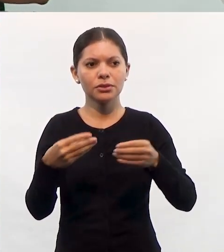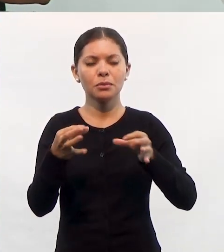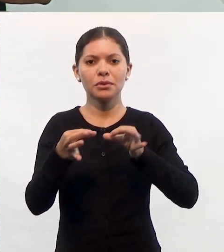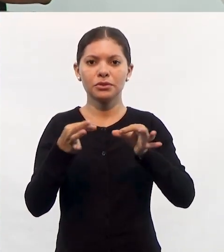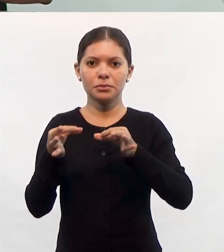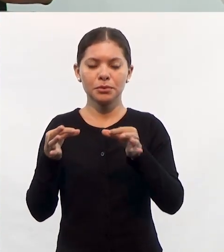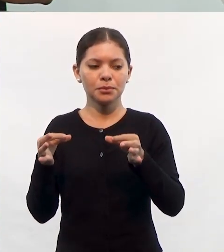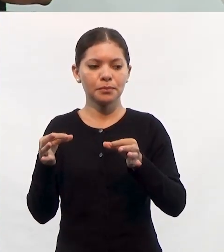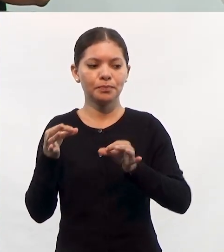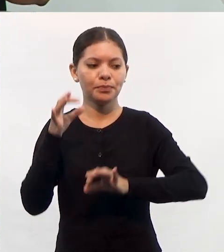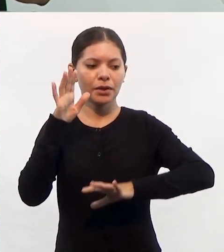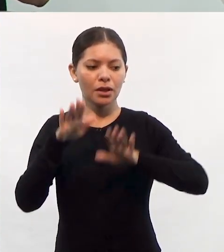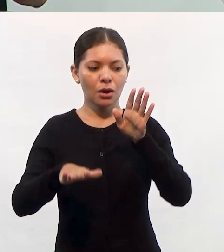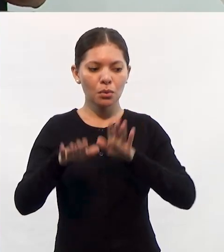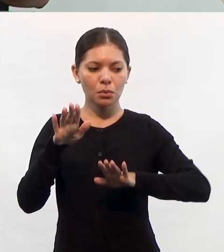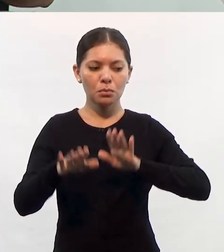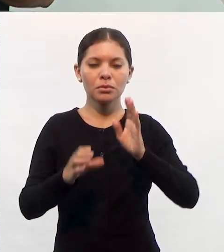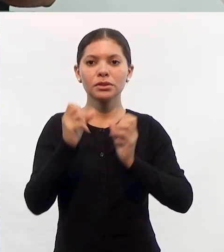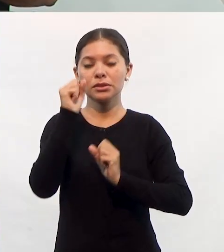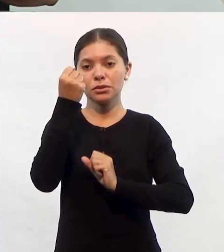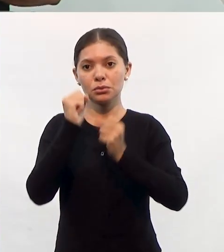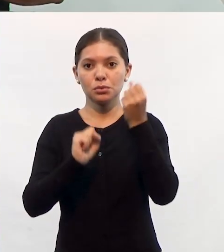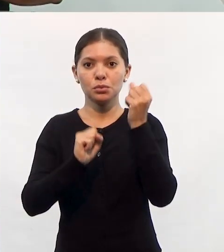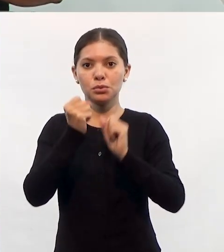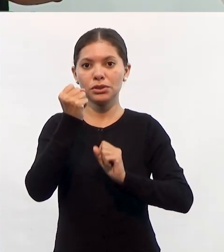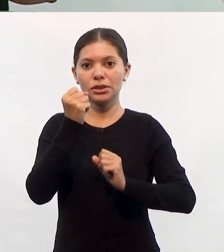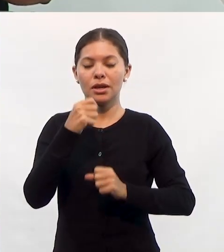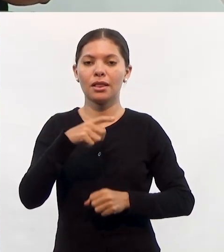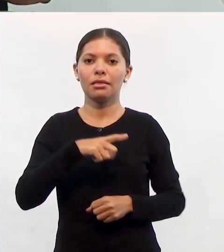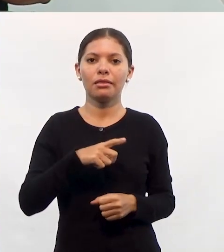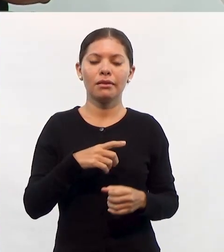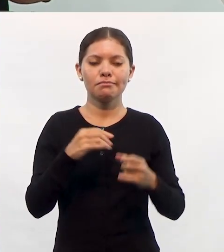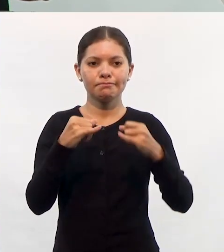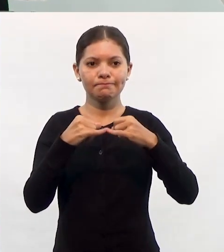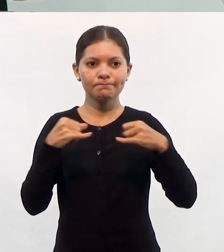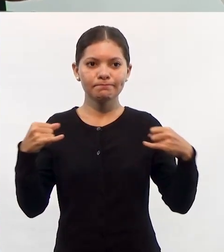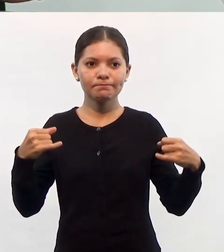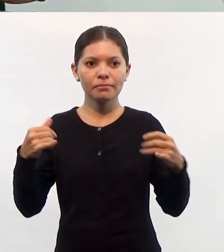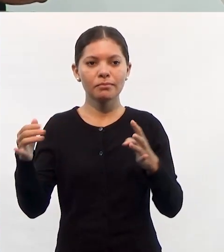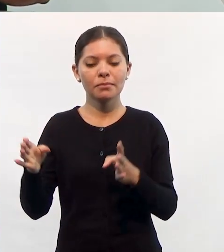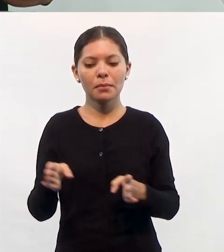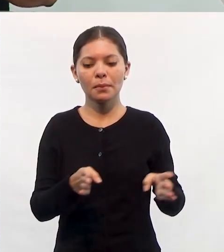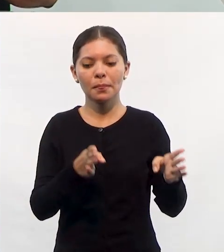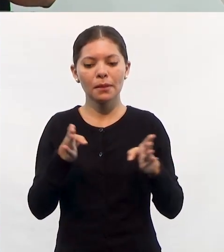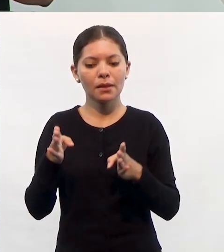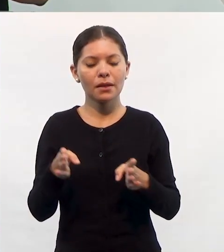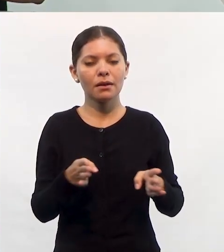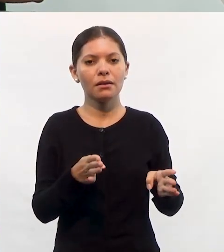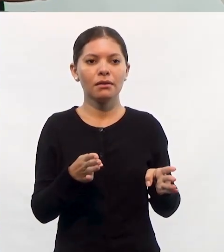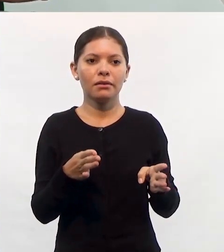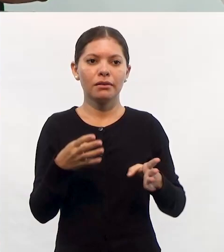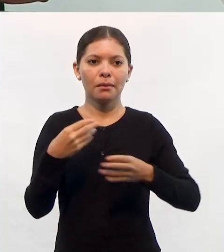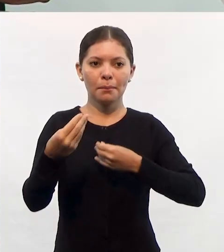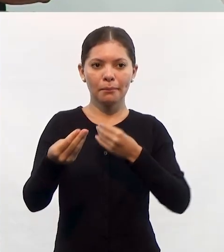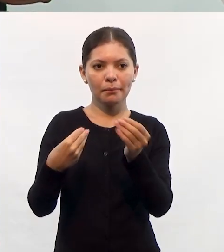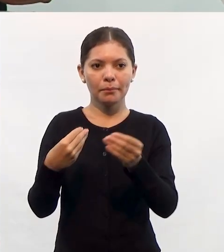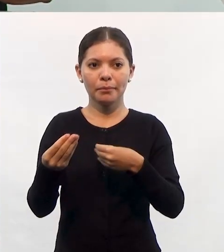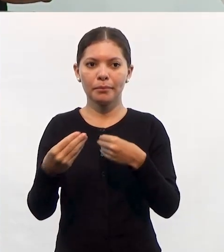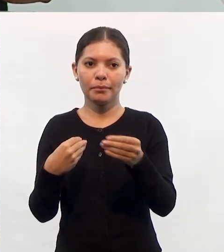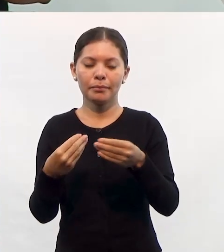planejamento em algumas indústrias nós temos é uma linha de produção que permite uma grande